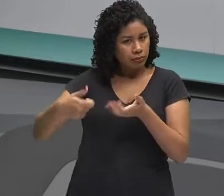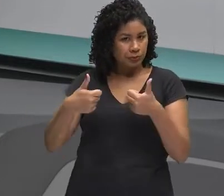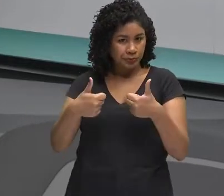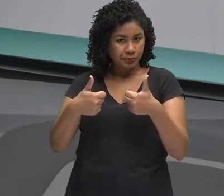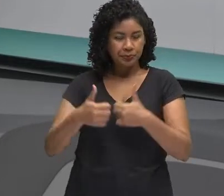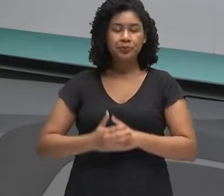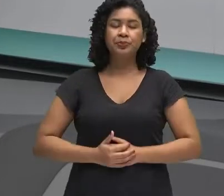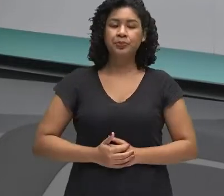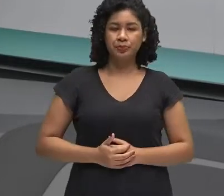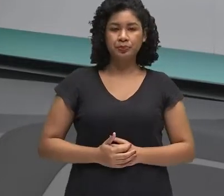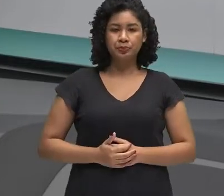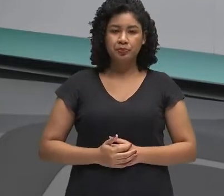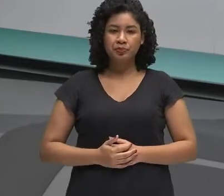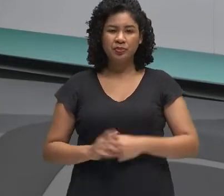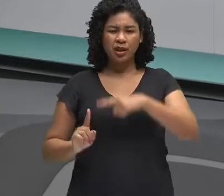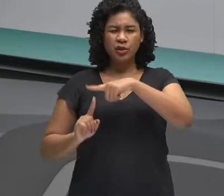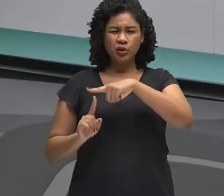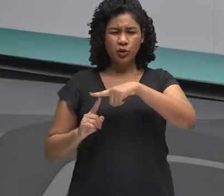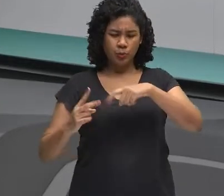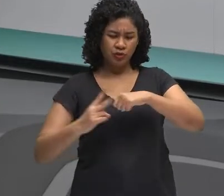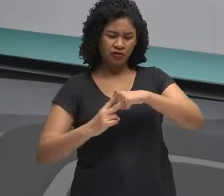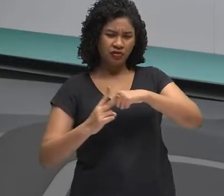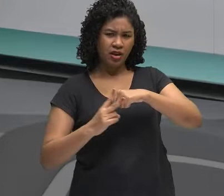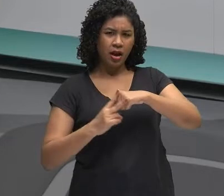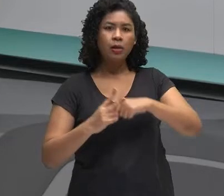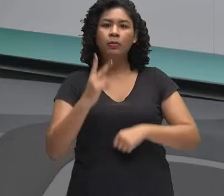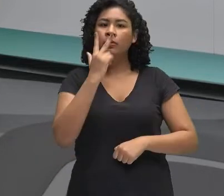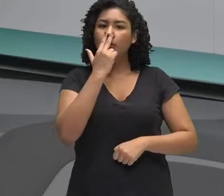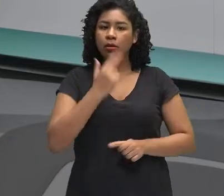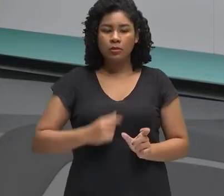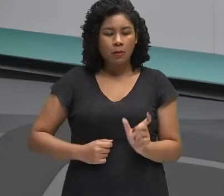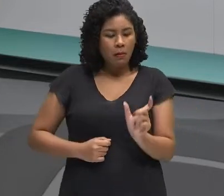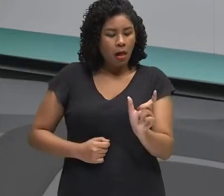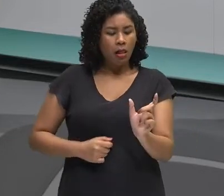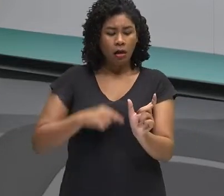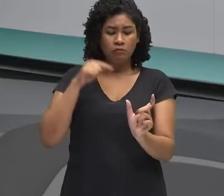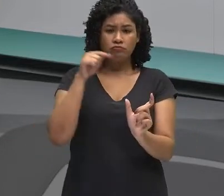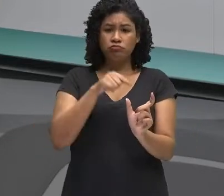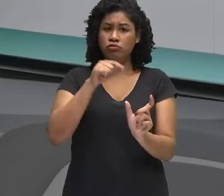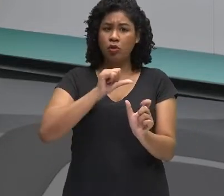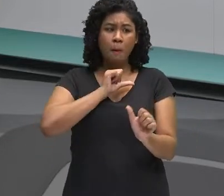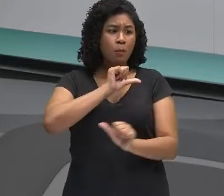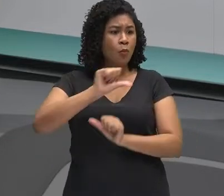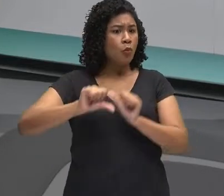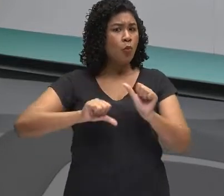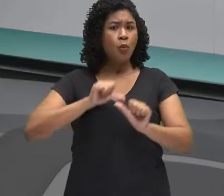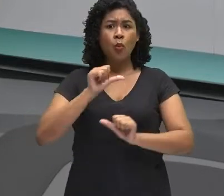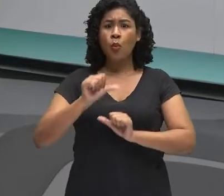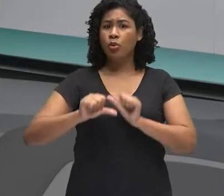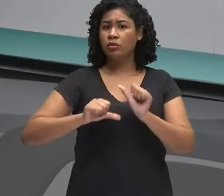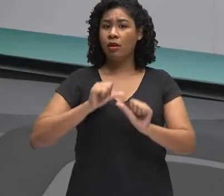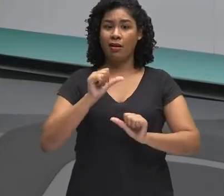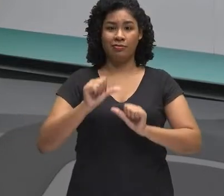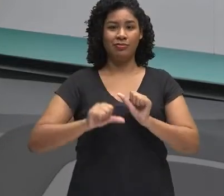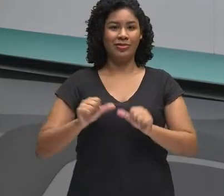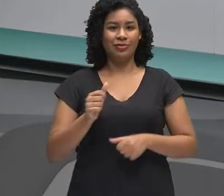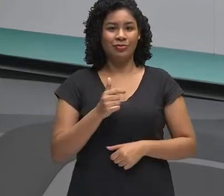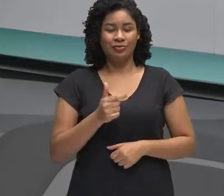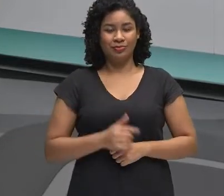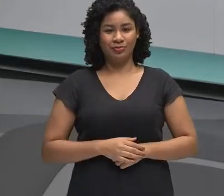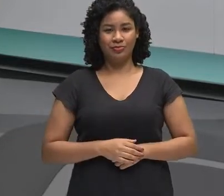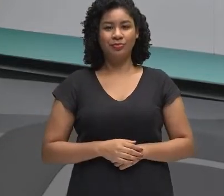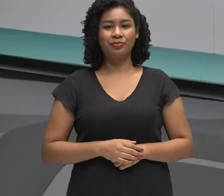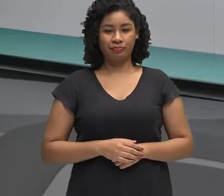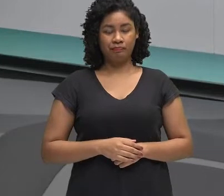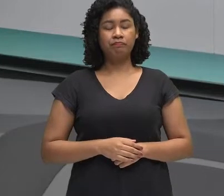mudam completamente a sua forma, tipo, mudou totalmente, não tem nada a ver com o verbo no presente.